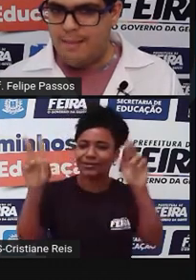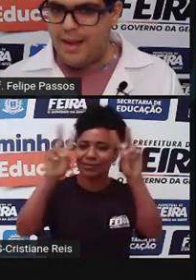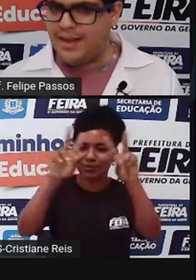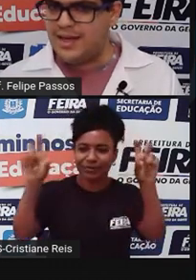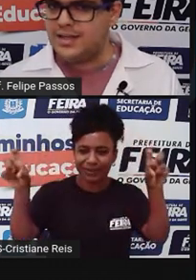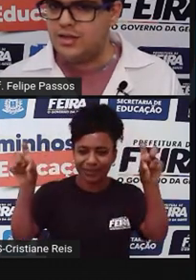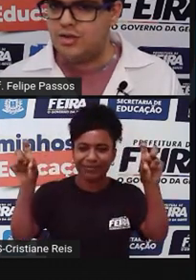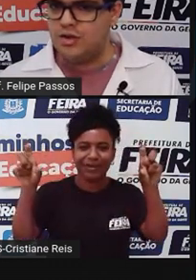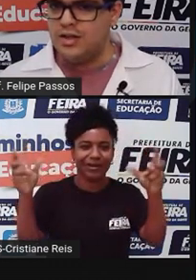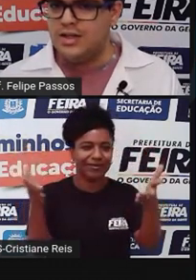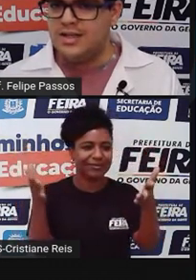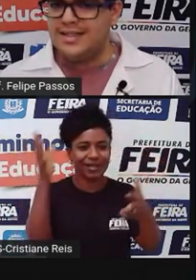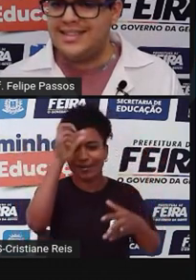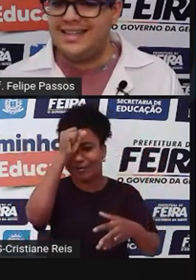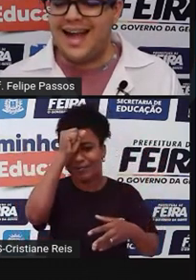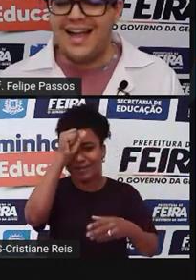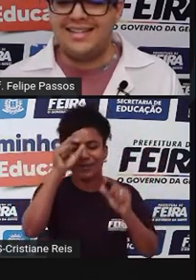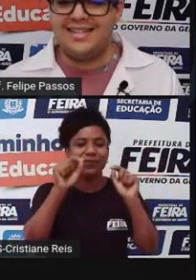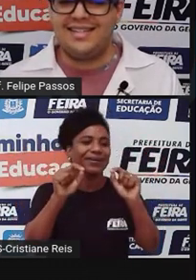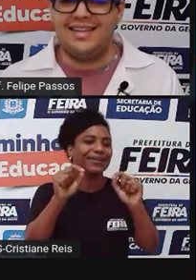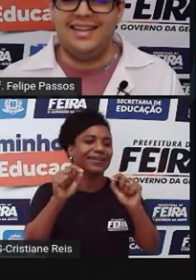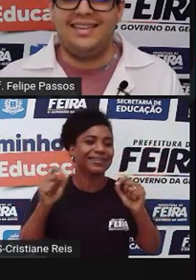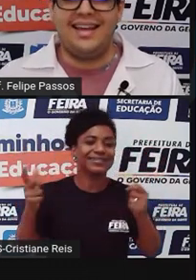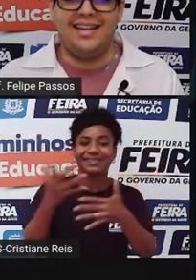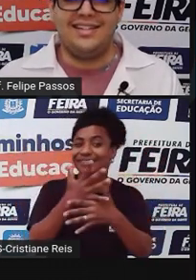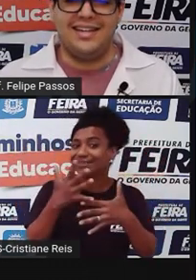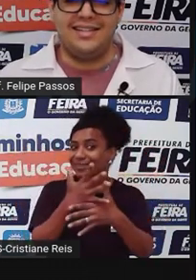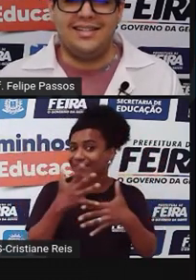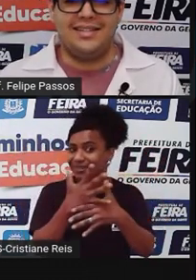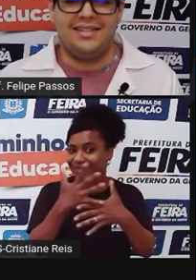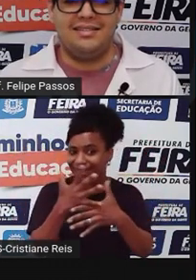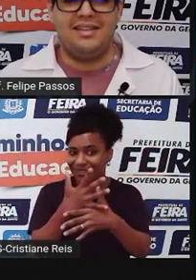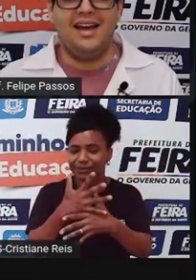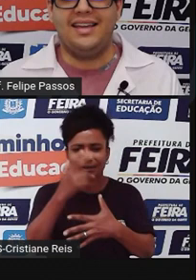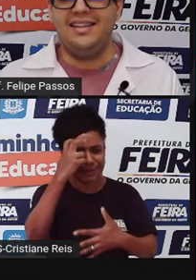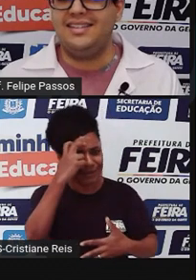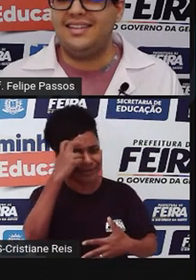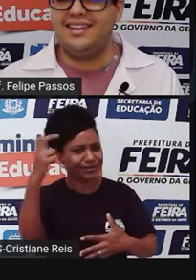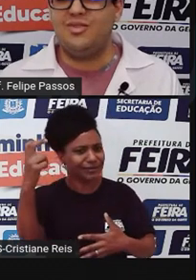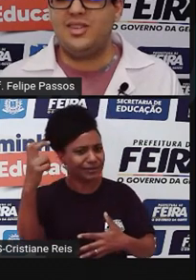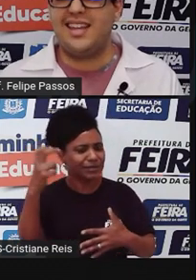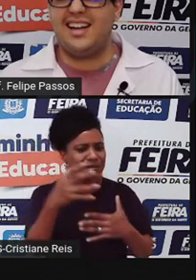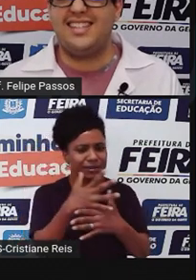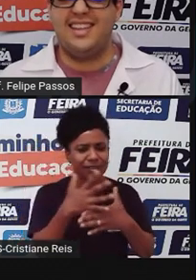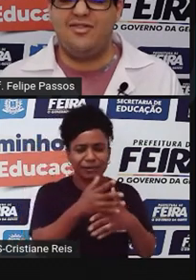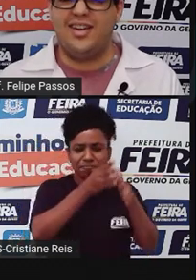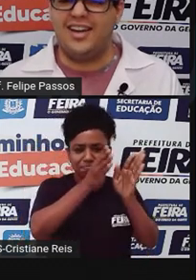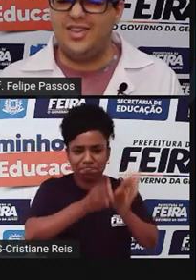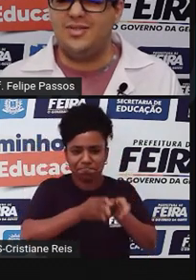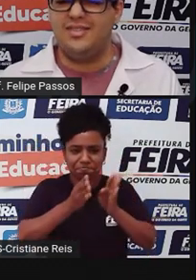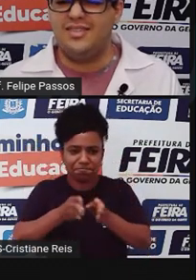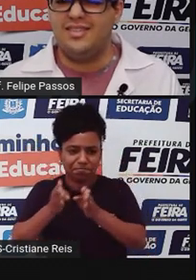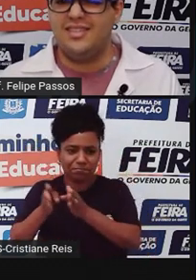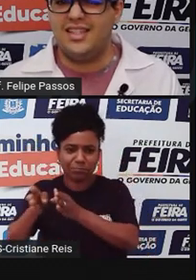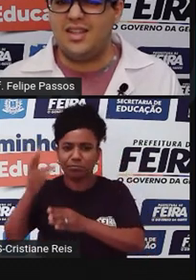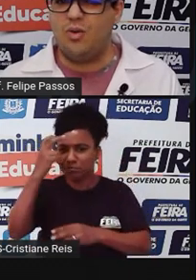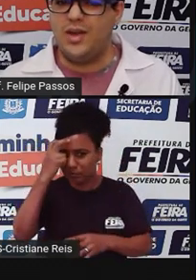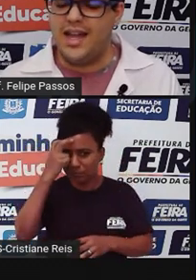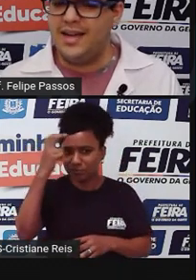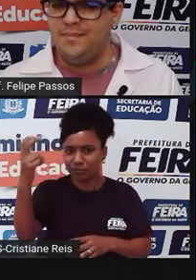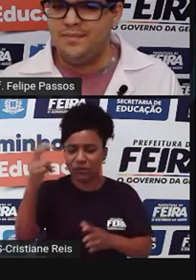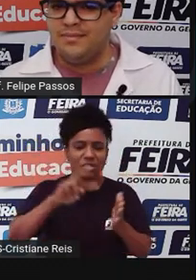É bem interessante ó cidades inteligentes E aí que será que significa isso